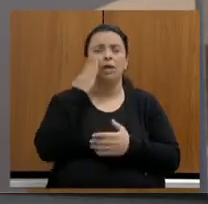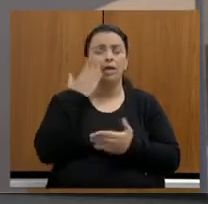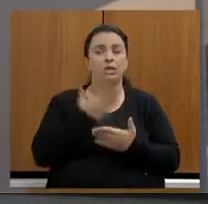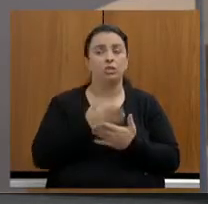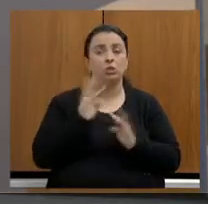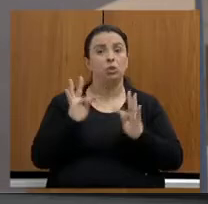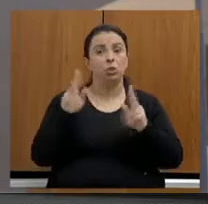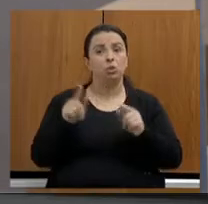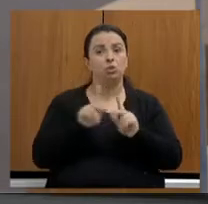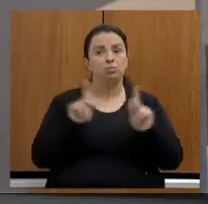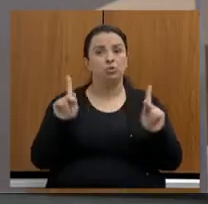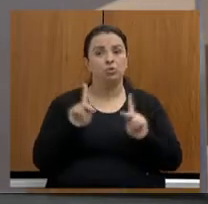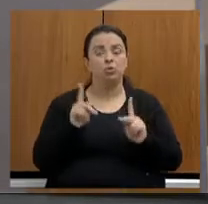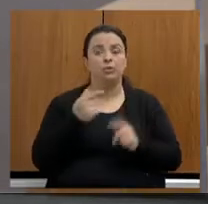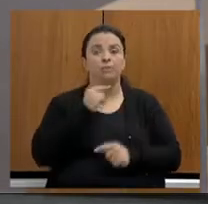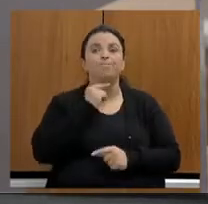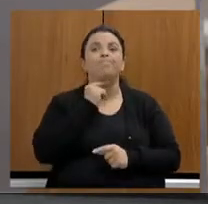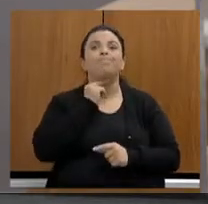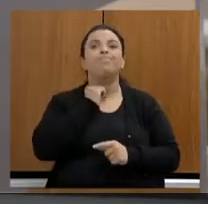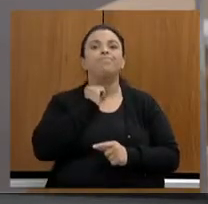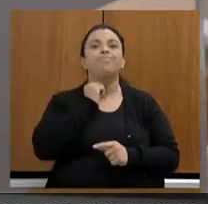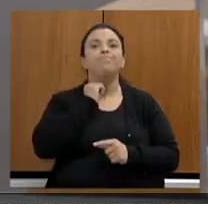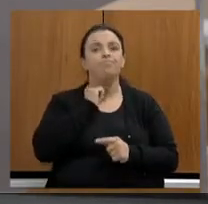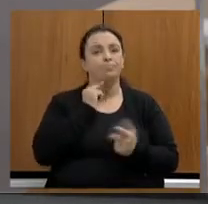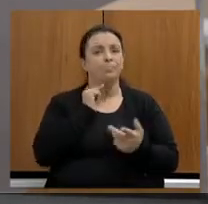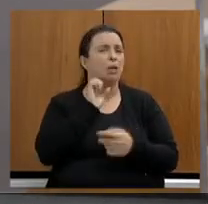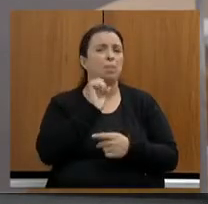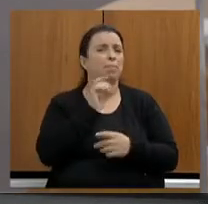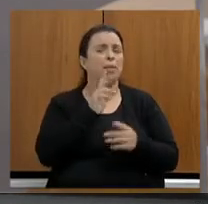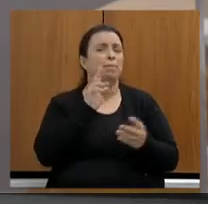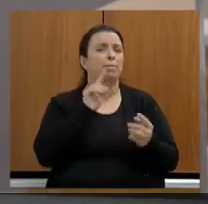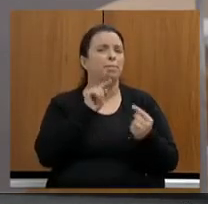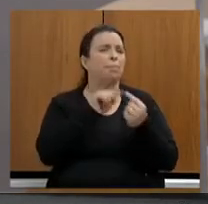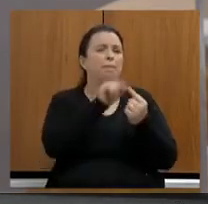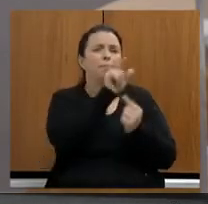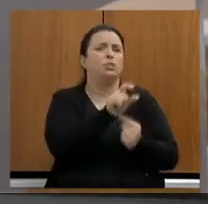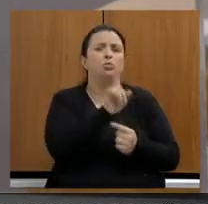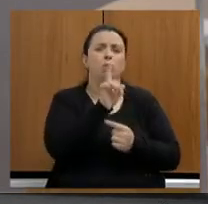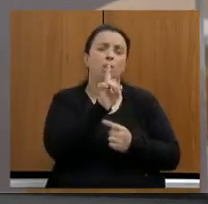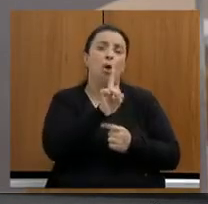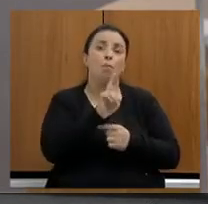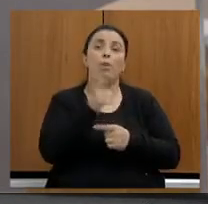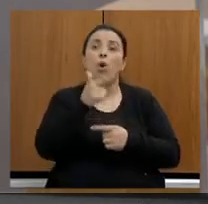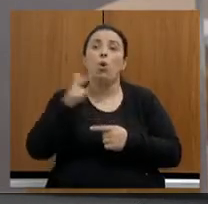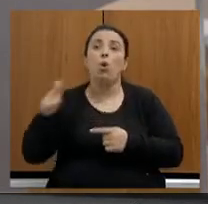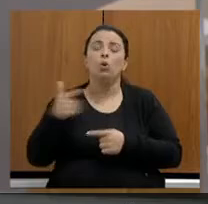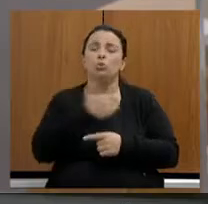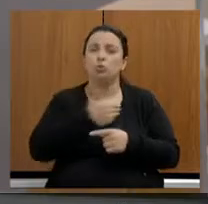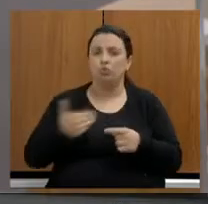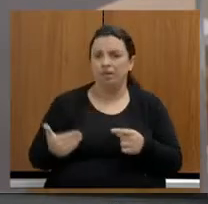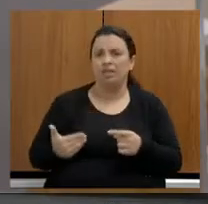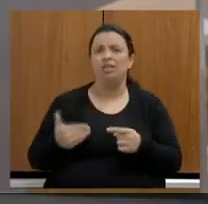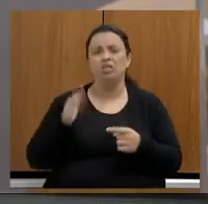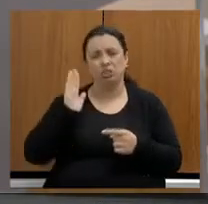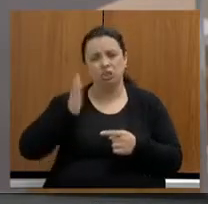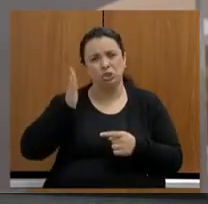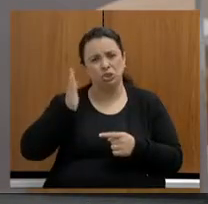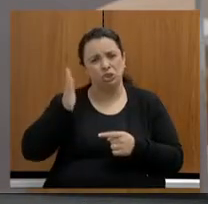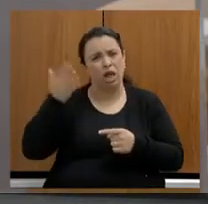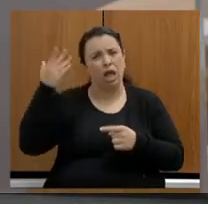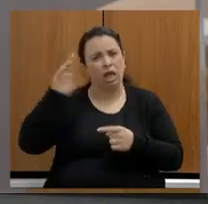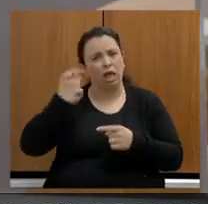tá engasgado com a falar e isso não é para senhora não isso vale para todos os governos que passaram todos os governantes que atuavam dentro de Minas Gerais no Brasil